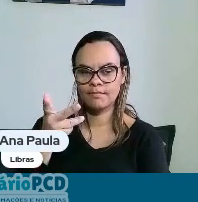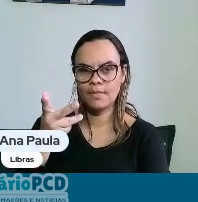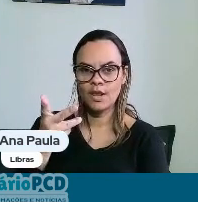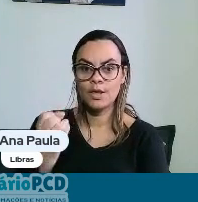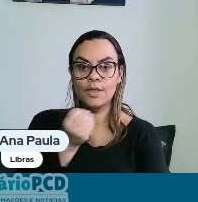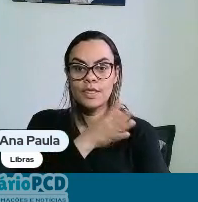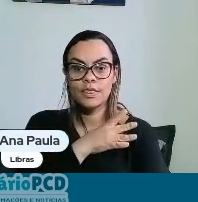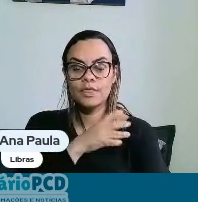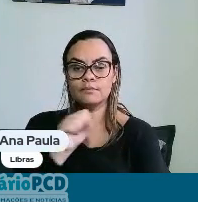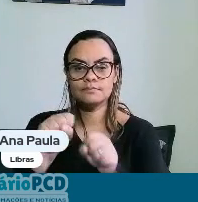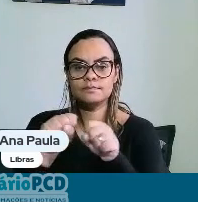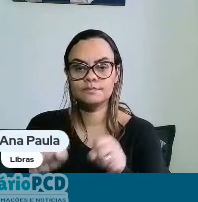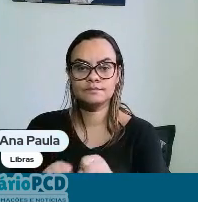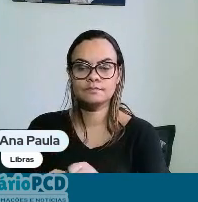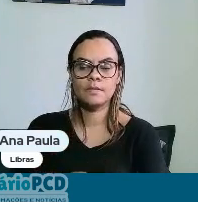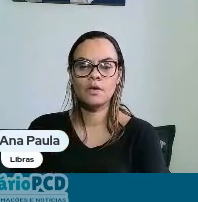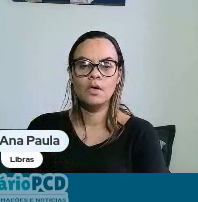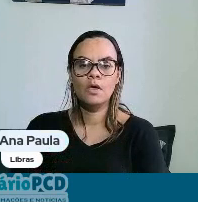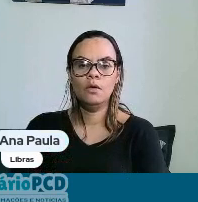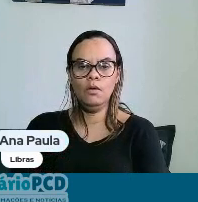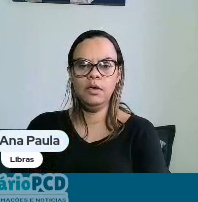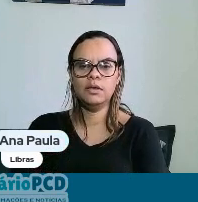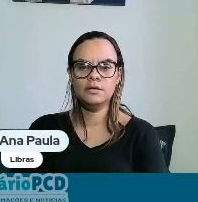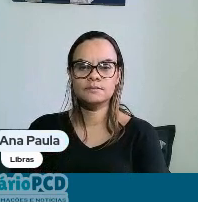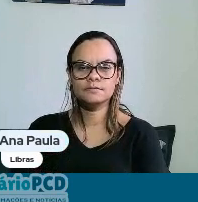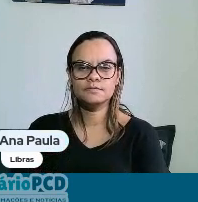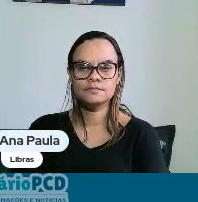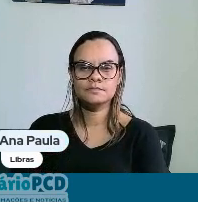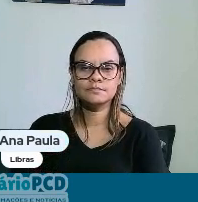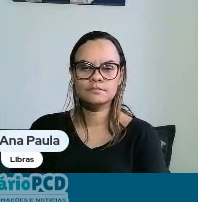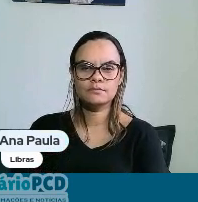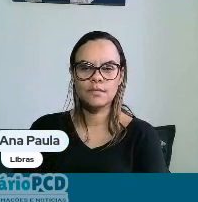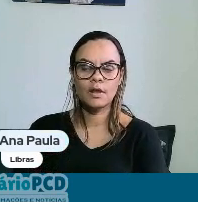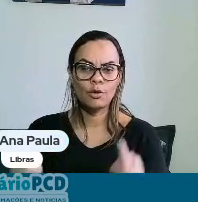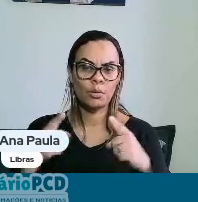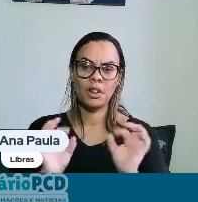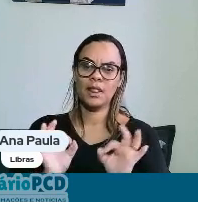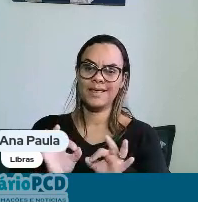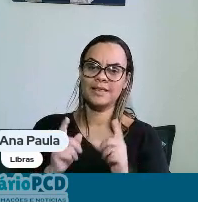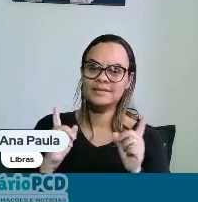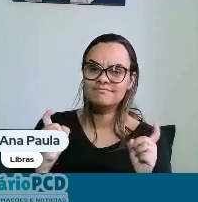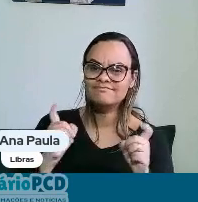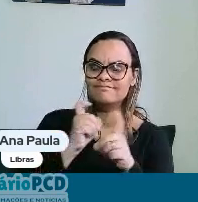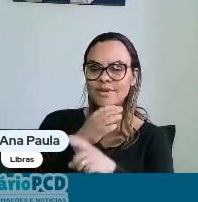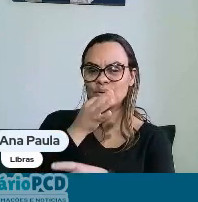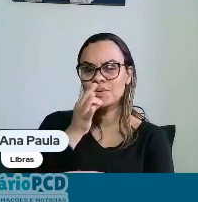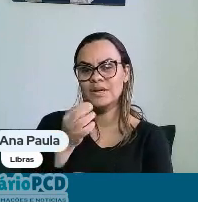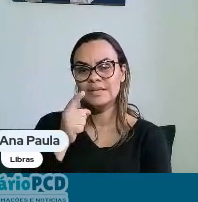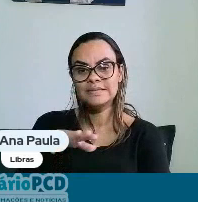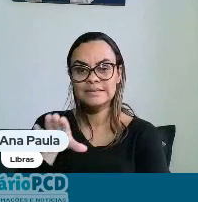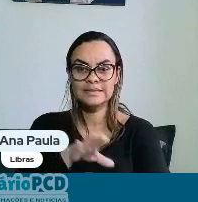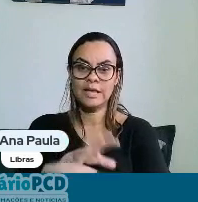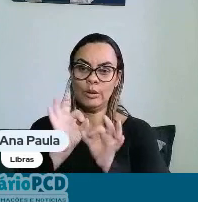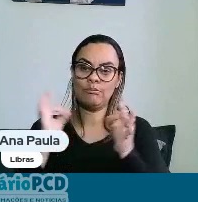sistema. Essa é a razão pela qual eu, sem ser contra, eu digo, é muito difícil opinar apenas em